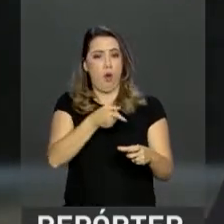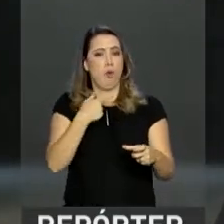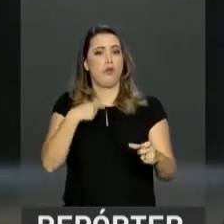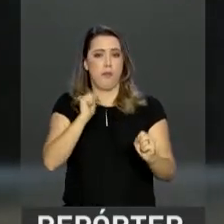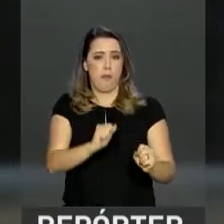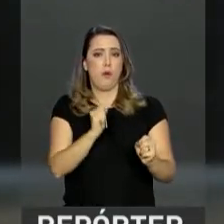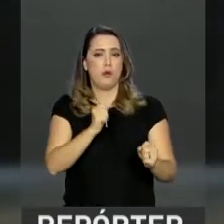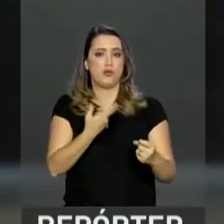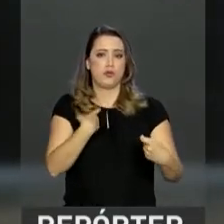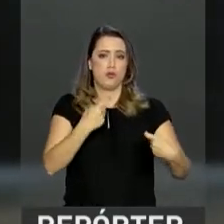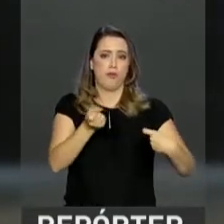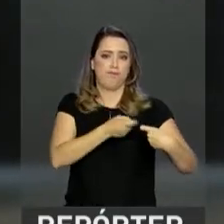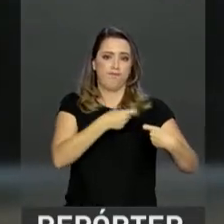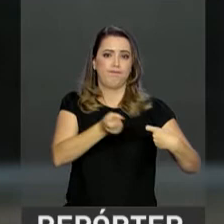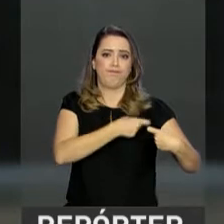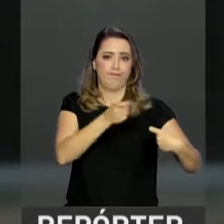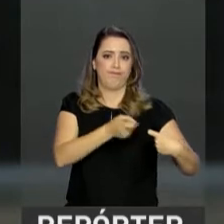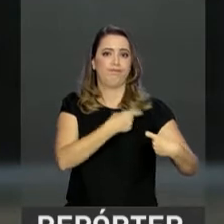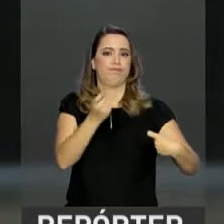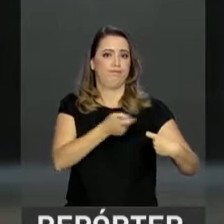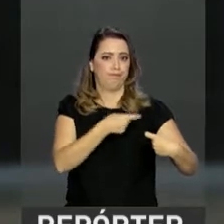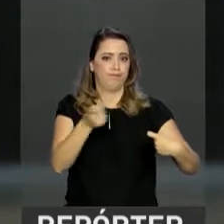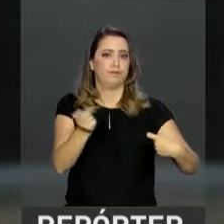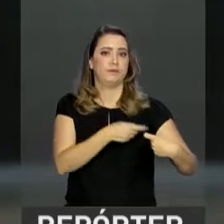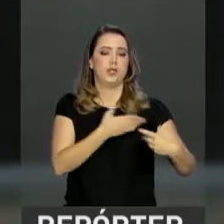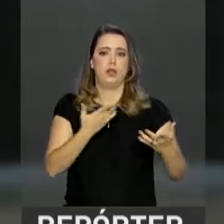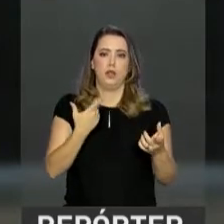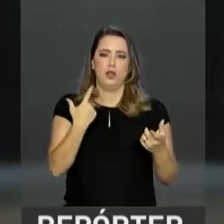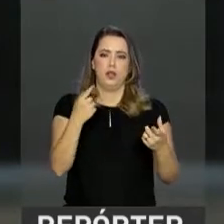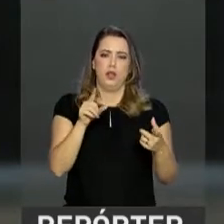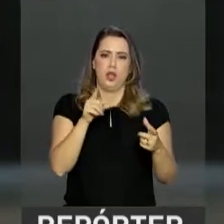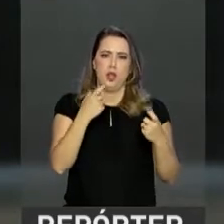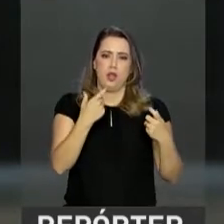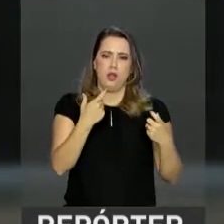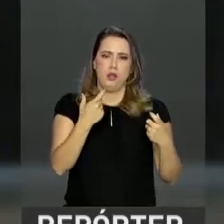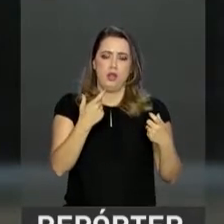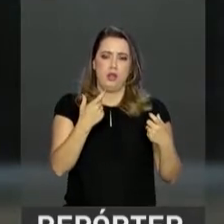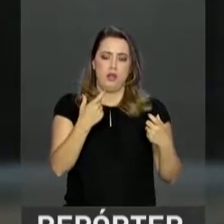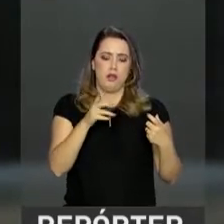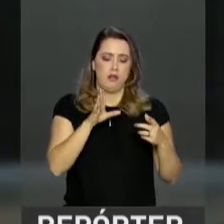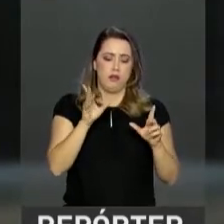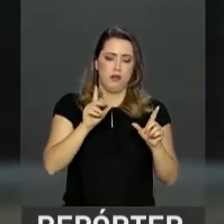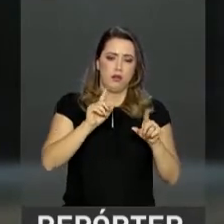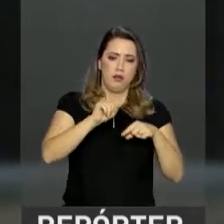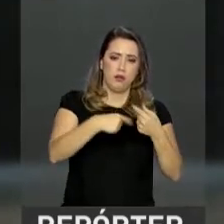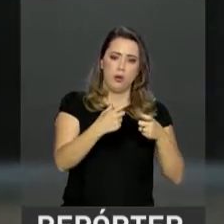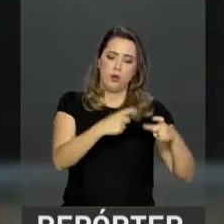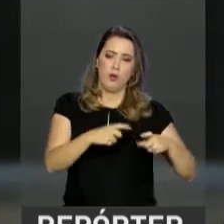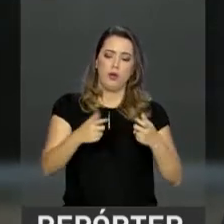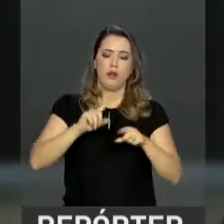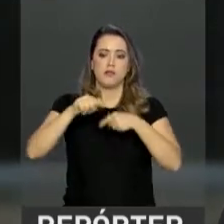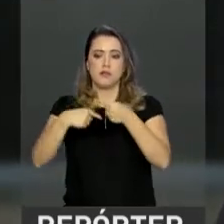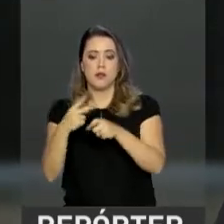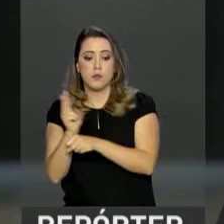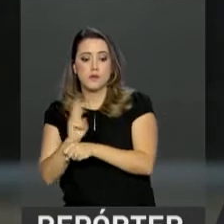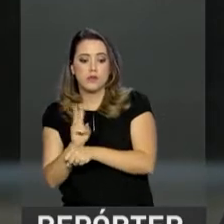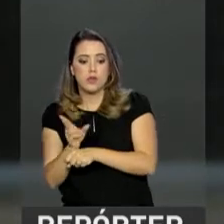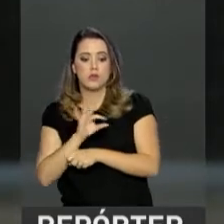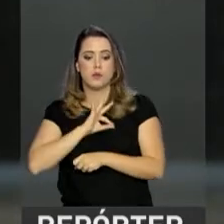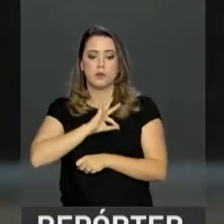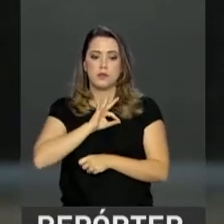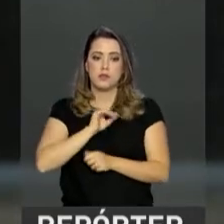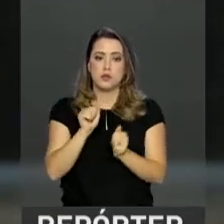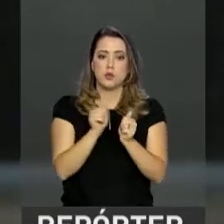possíveis pontos de exploração de violência sexual que são reprimidos em ações em seguida, né? E também estamos trabalhando